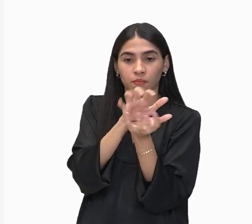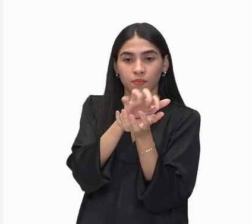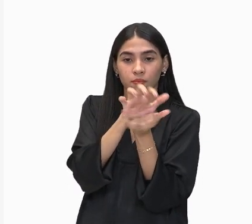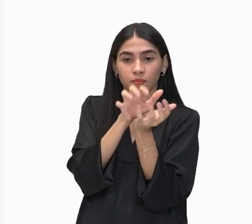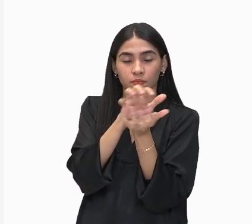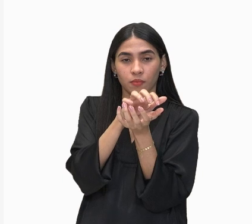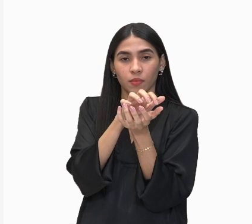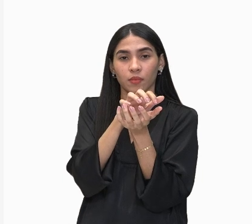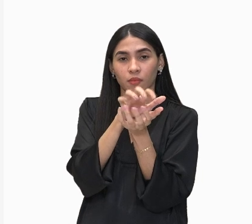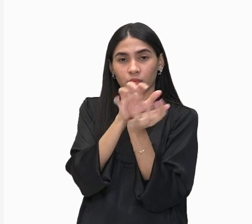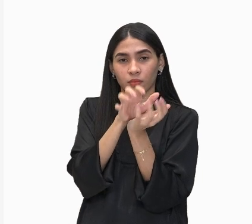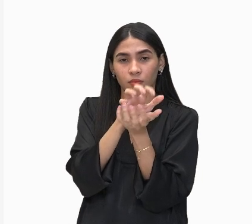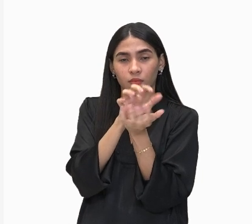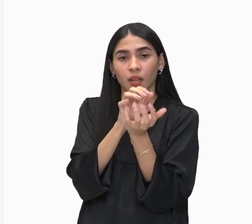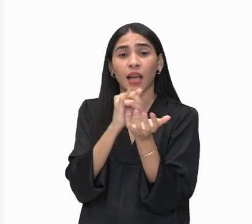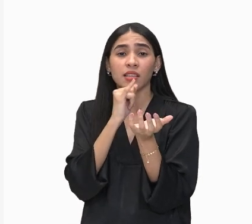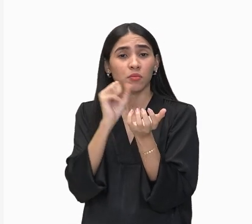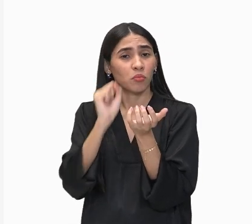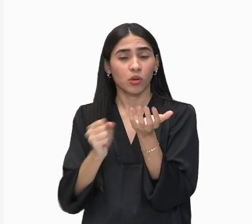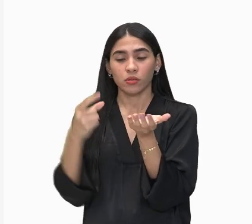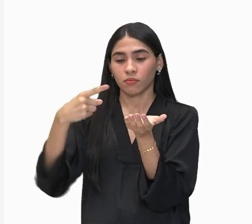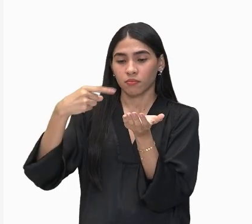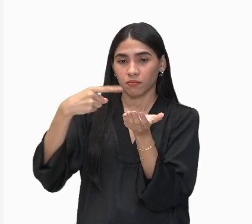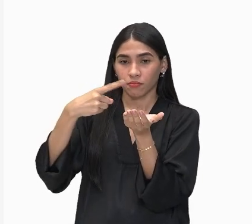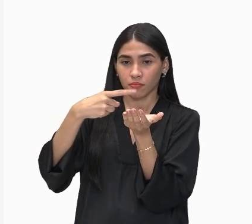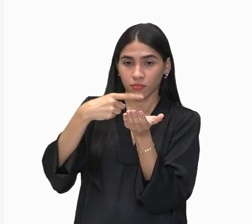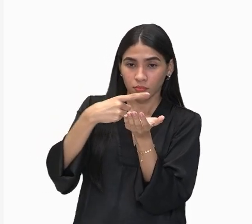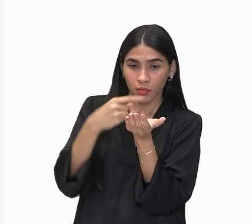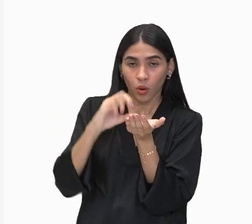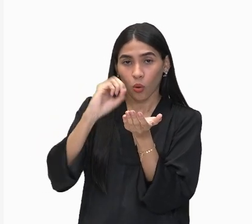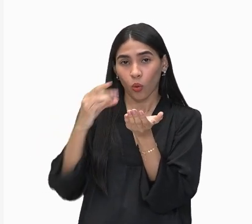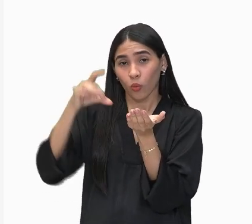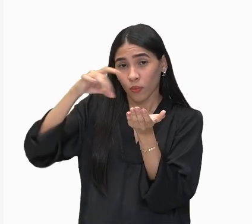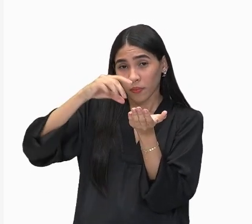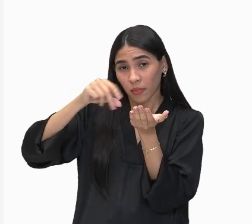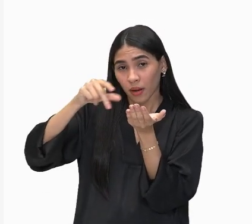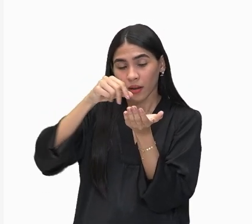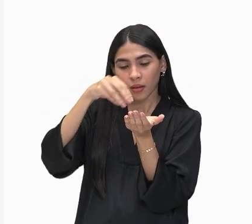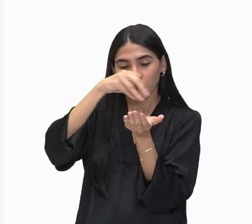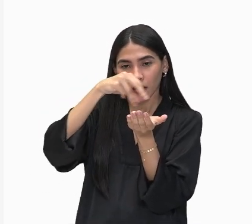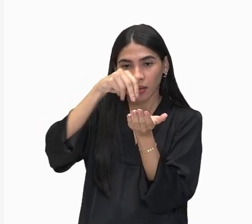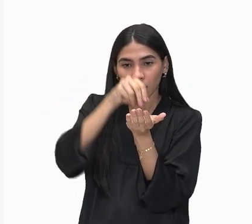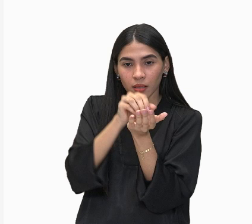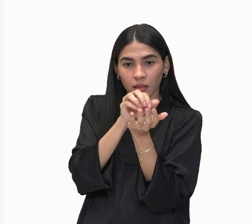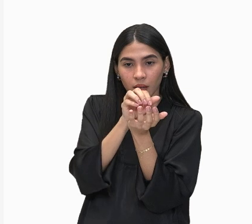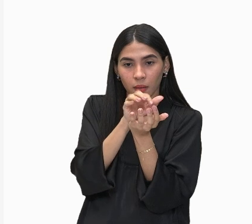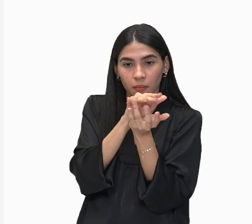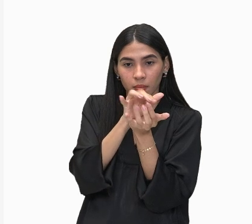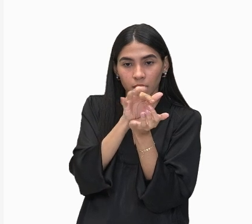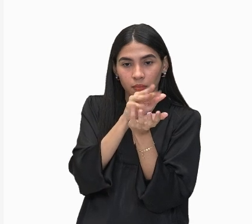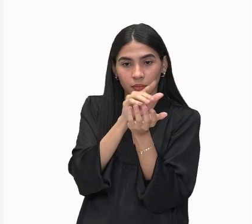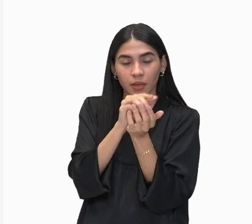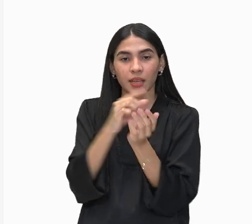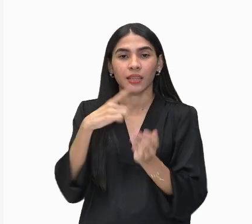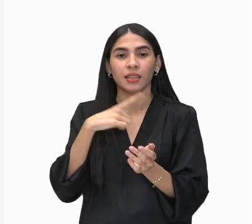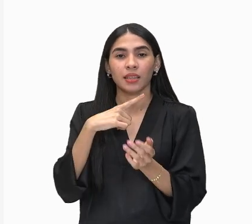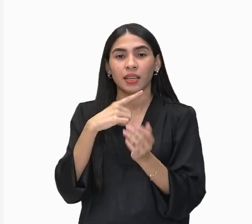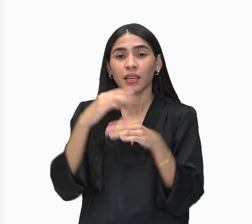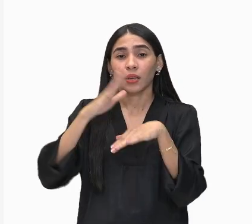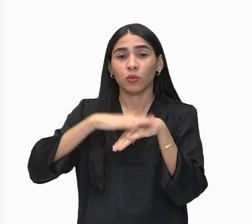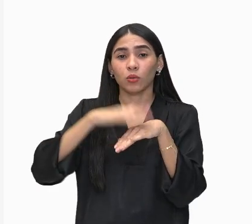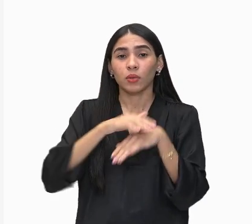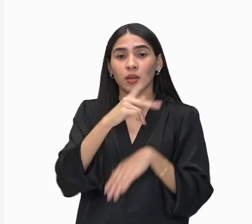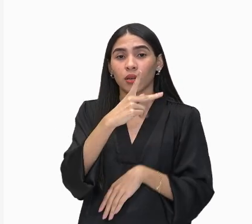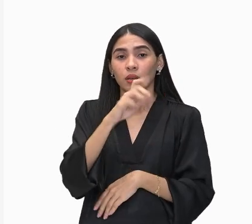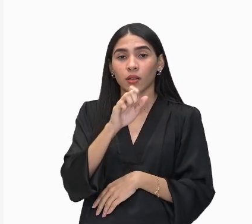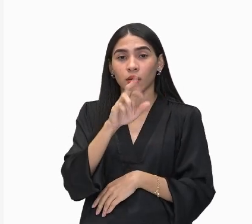corpo estranho, que pode ser um indivíduo, pode ser um grão de areia, e aí nós temos a formação de pérolas. Portanto,